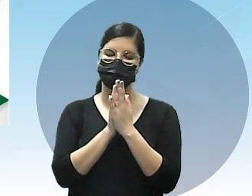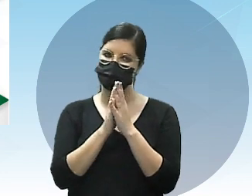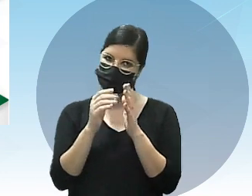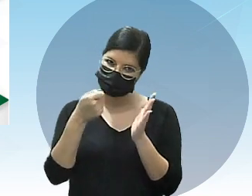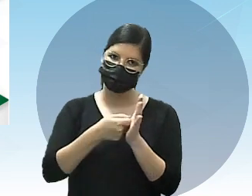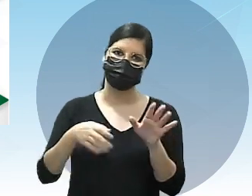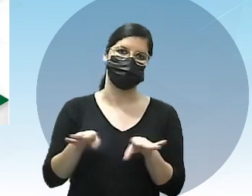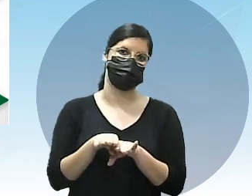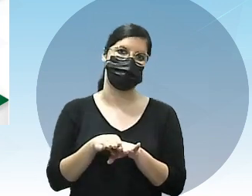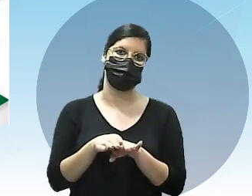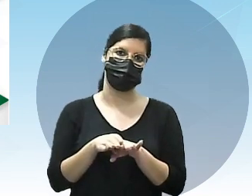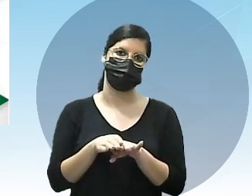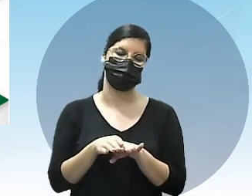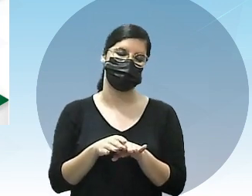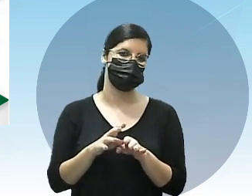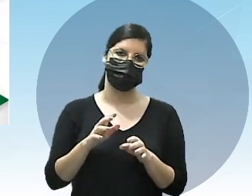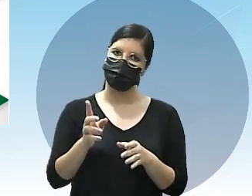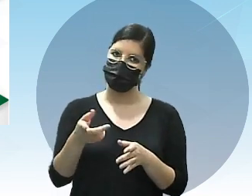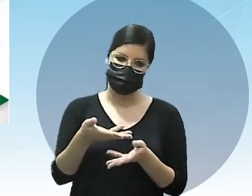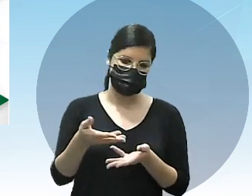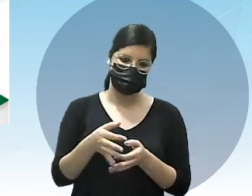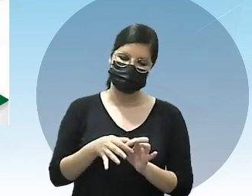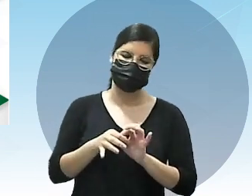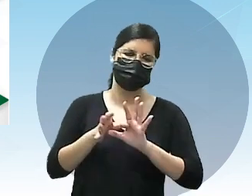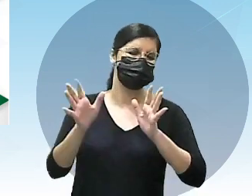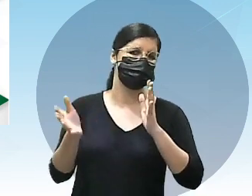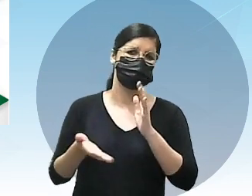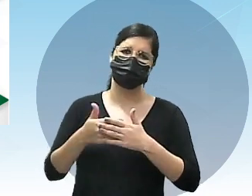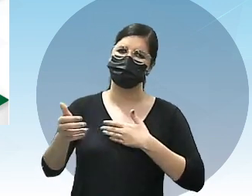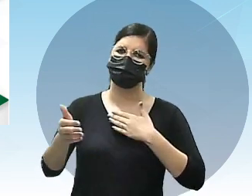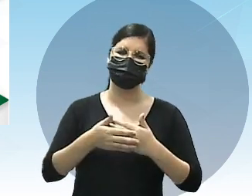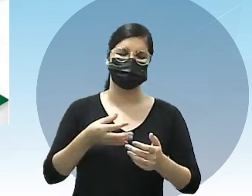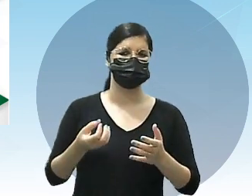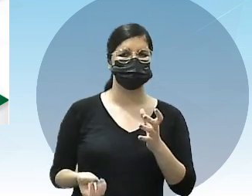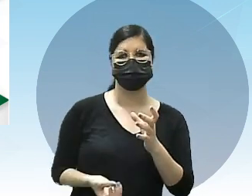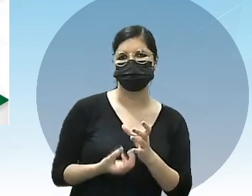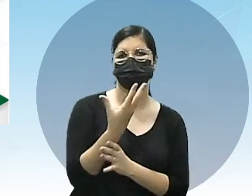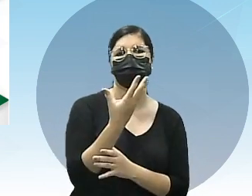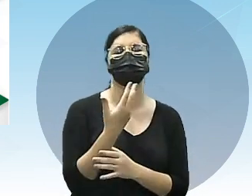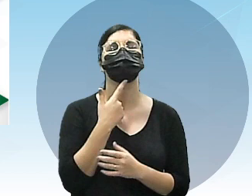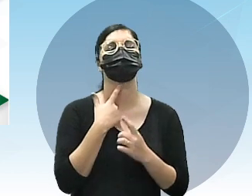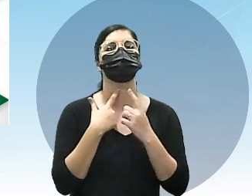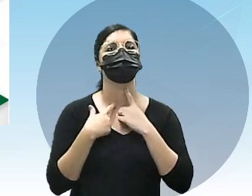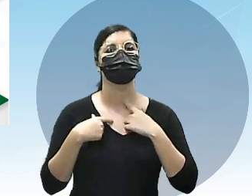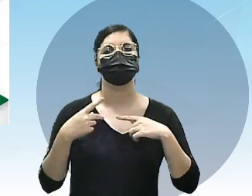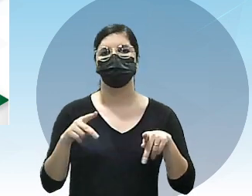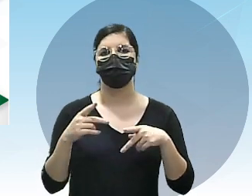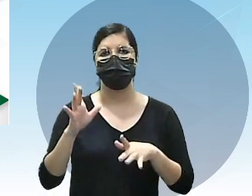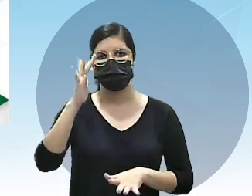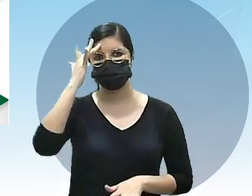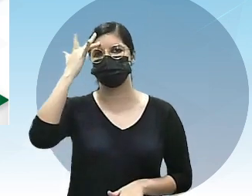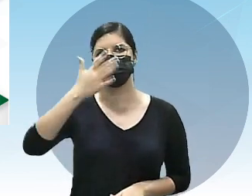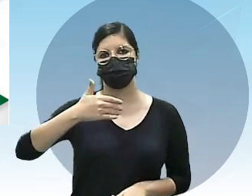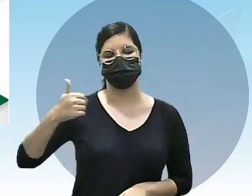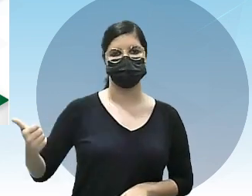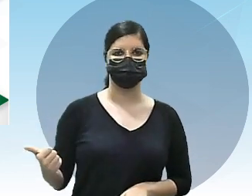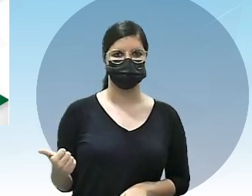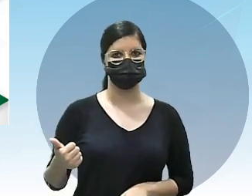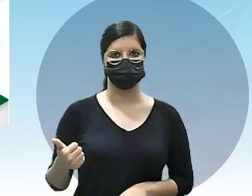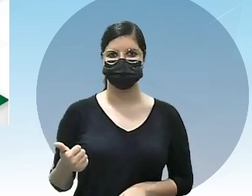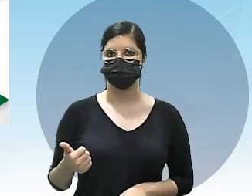salto específico do ballet na dança contas Oi livre para criar para dançar da forma que ela acha melhor